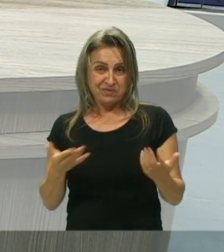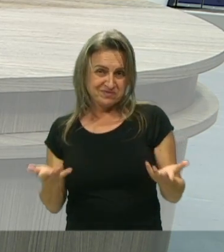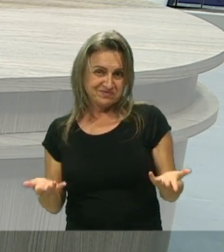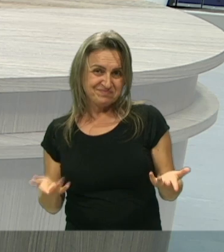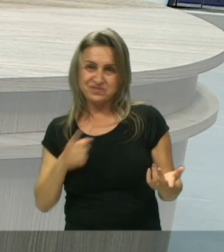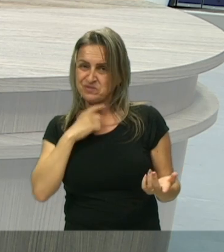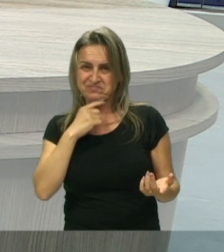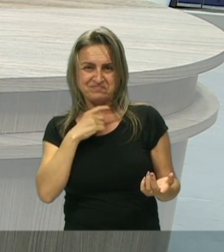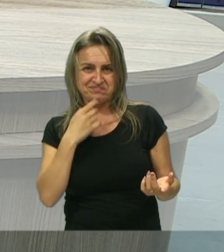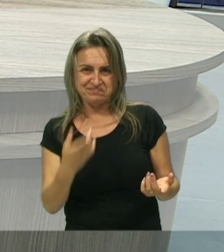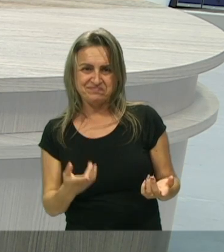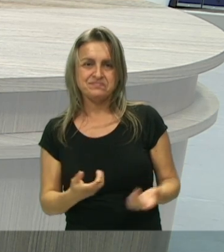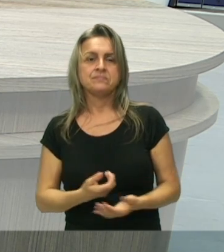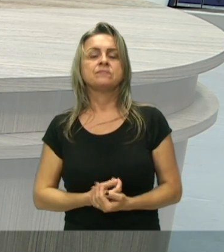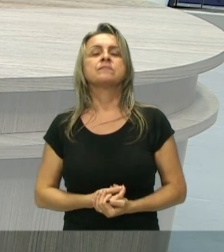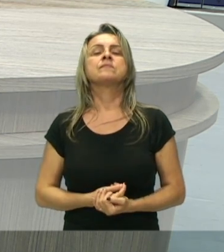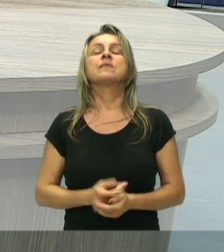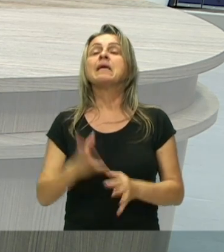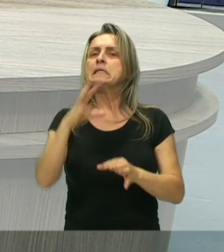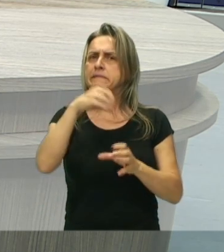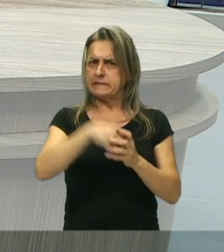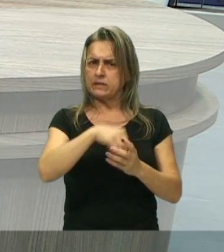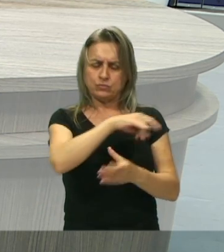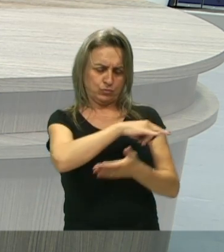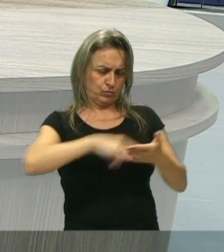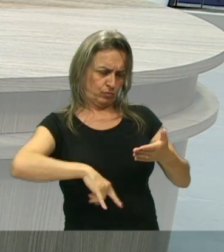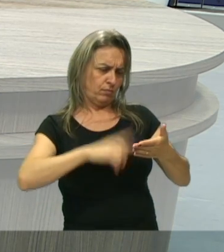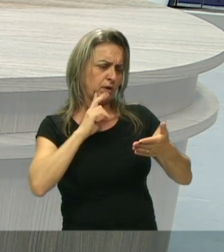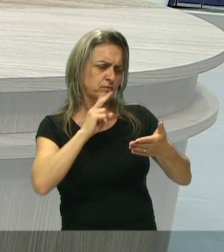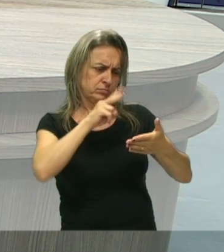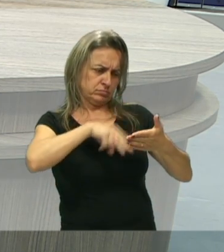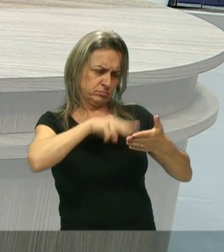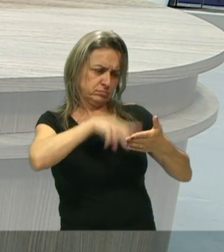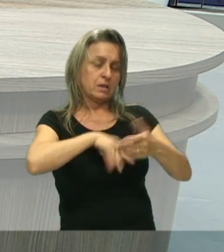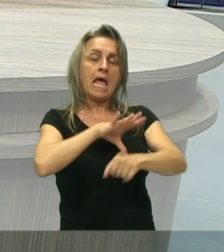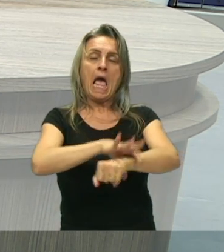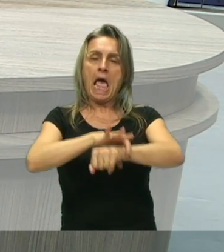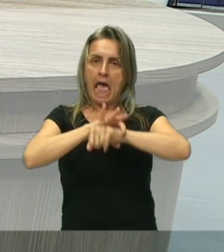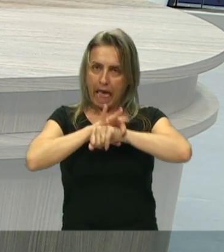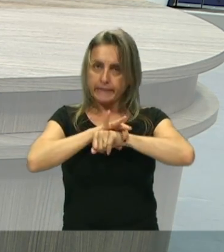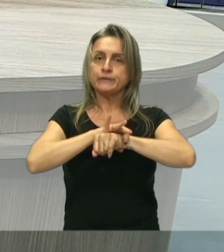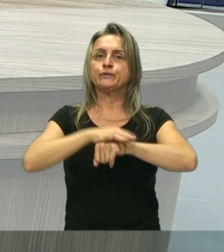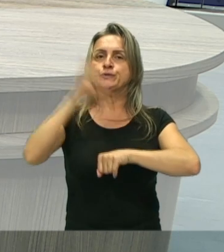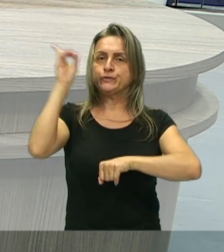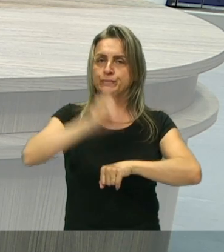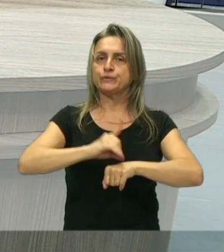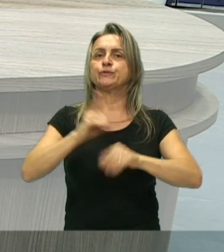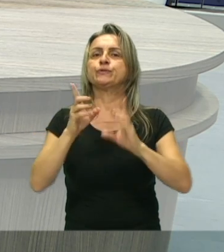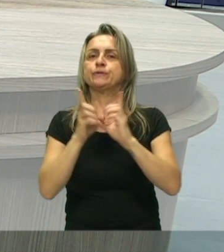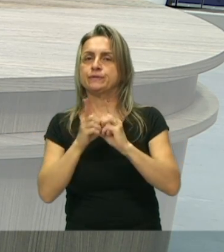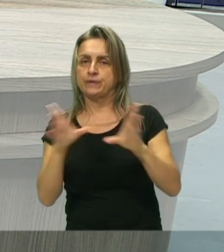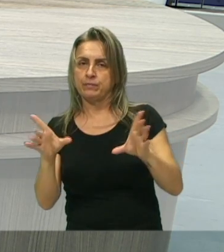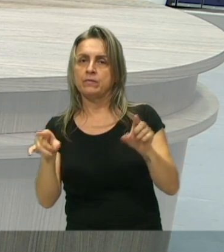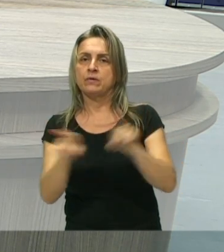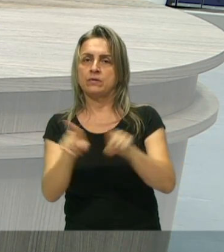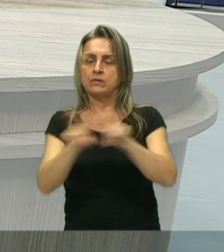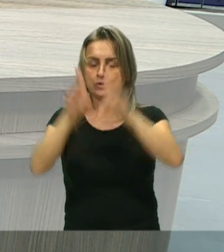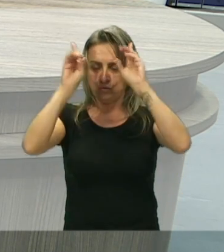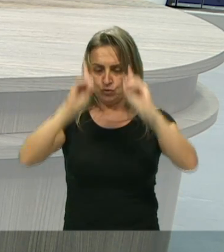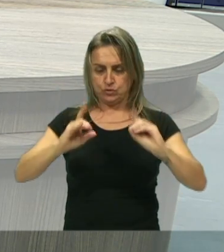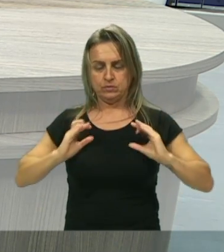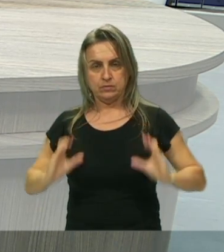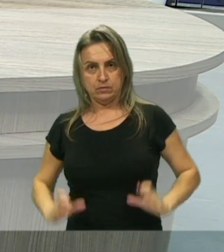documento orientador está dizendo garantir a democracia e saúde como direitos da cidadania, imprescindíveis à qualidade de